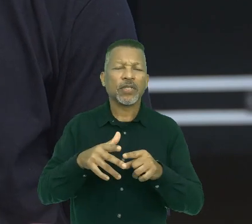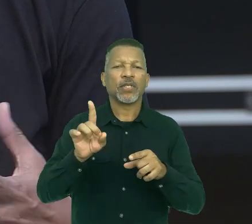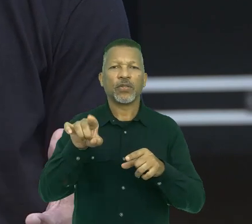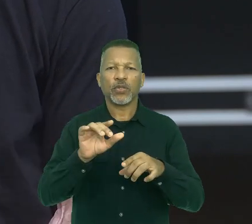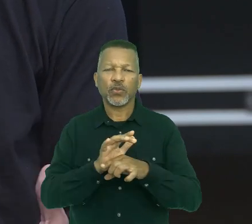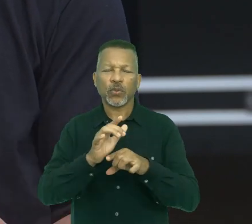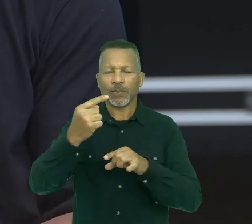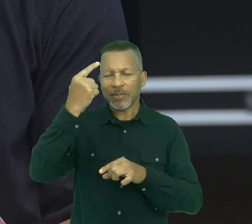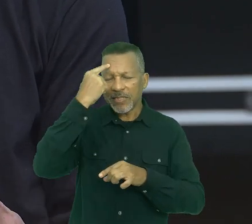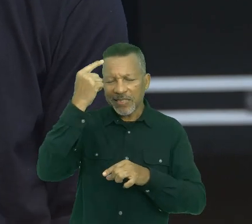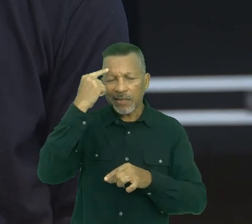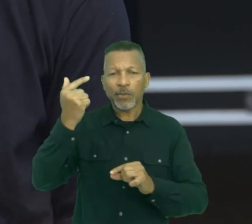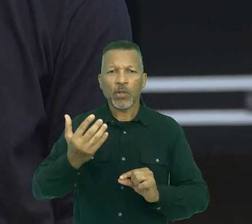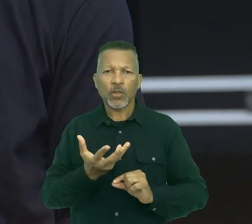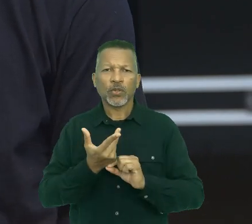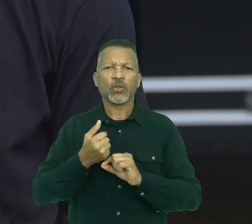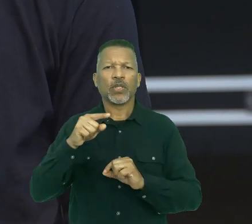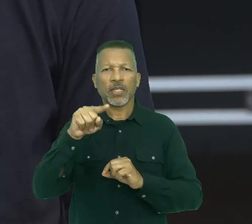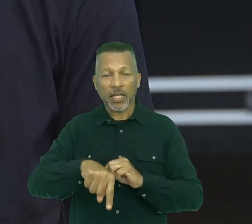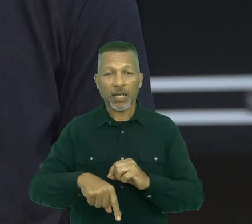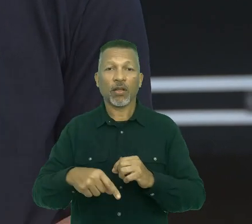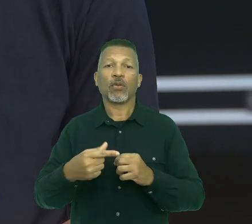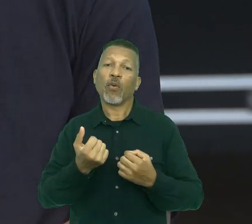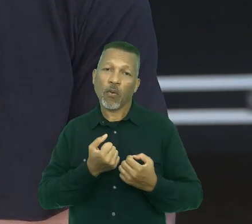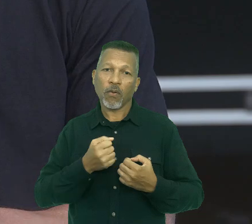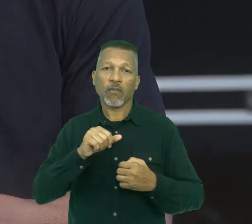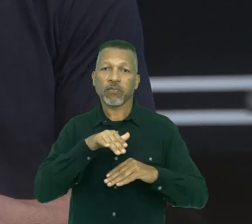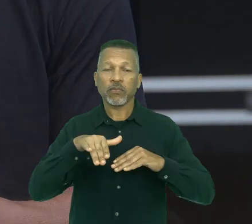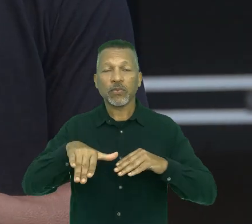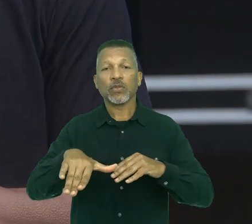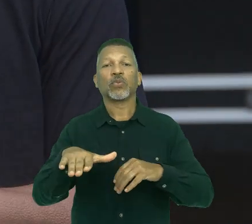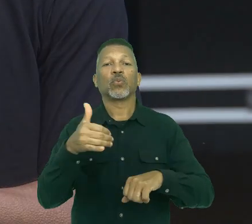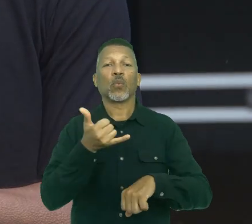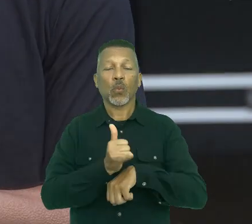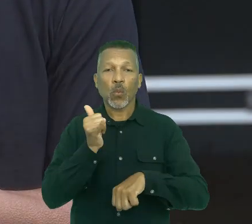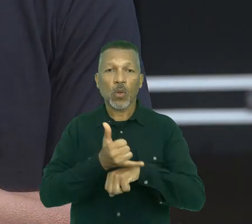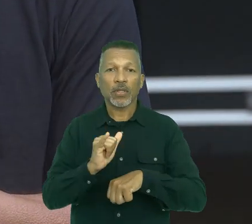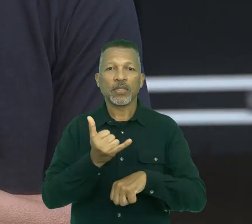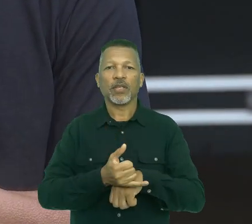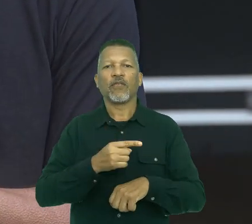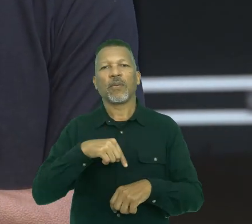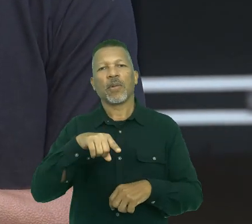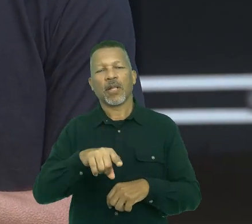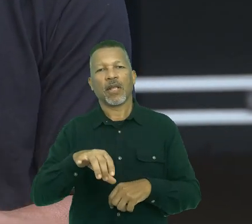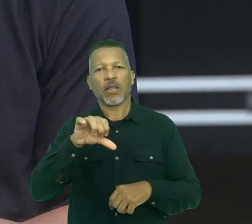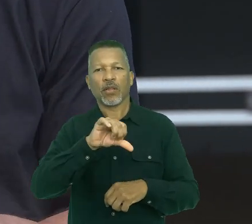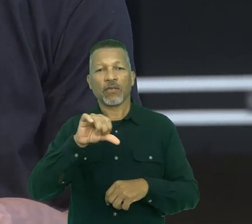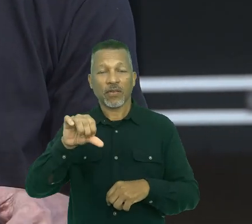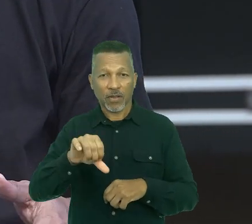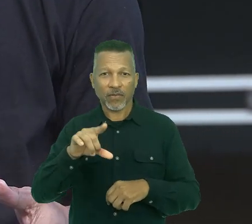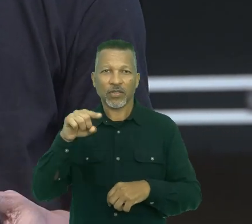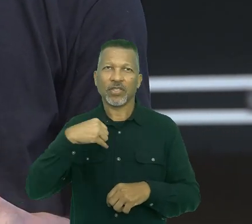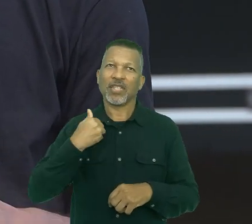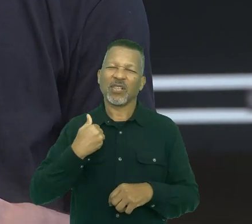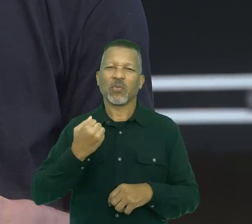pensamento artístico dentro aqui do Vale do Aço. Eu fui para lá em 99, eu tinha 14